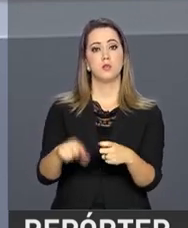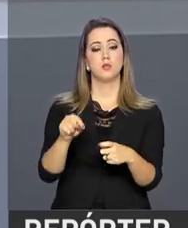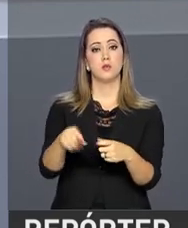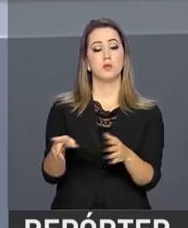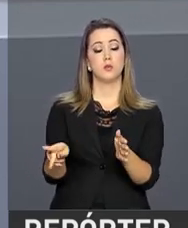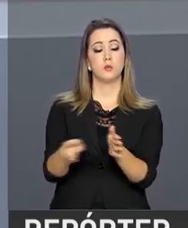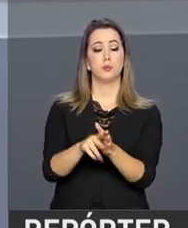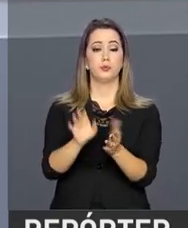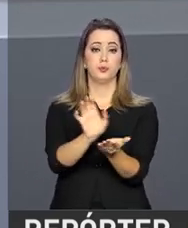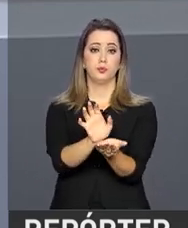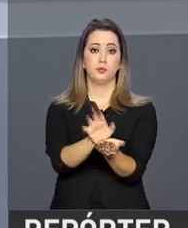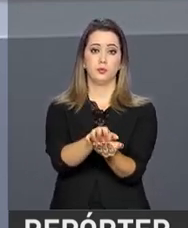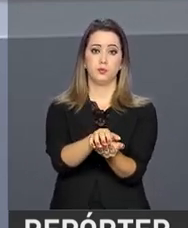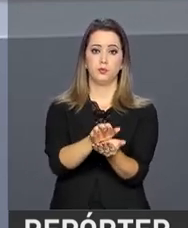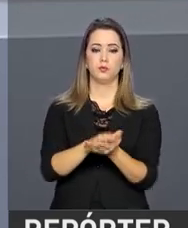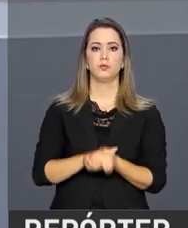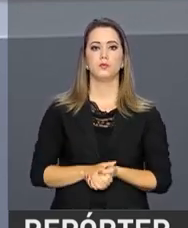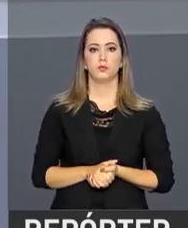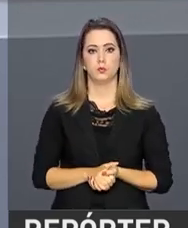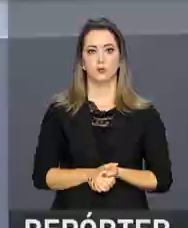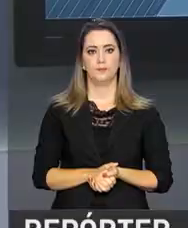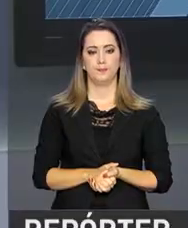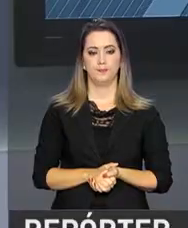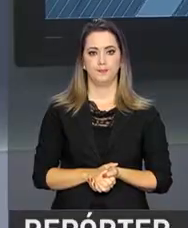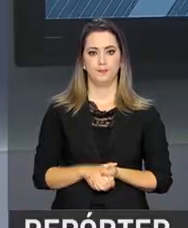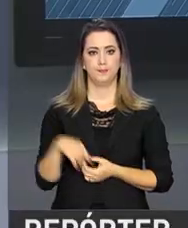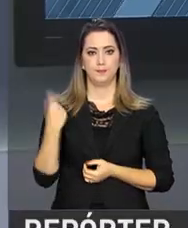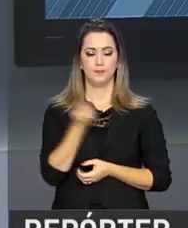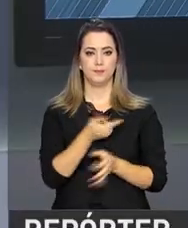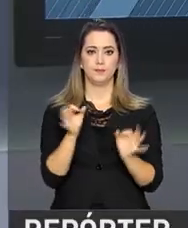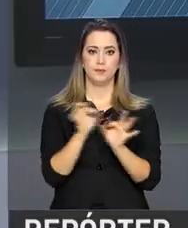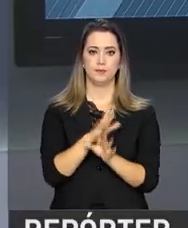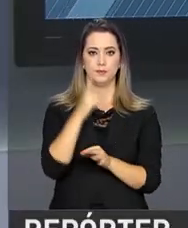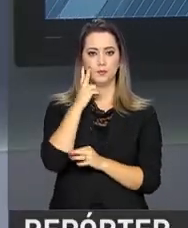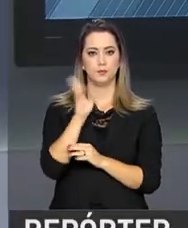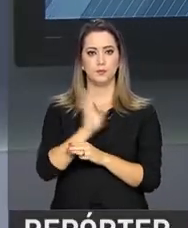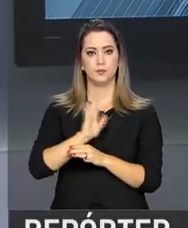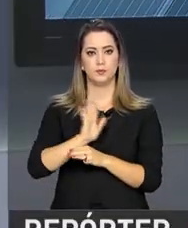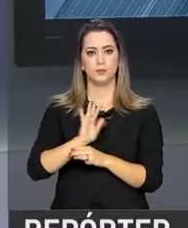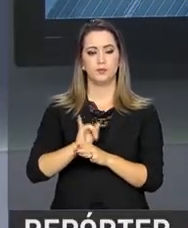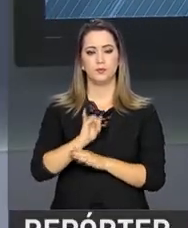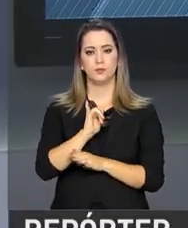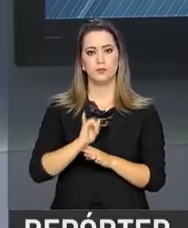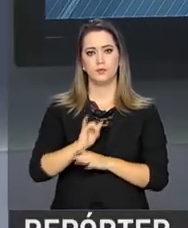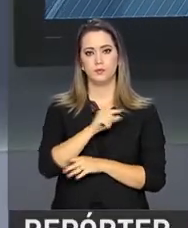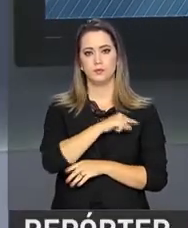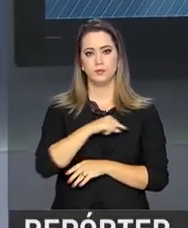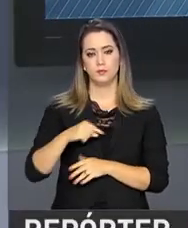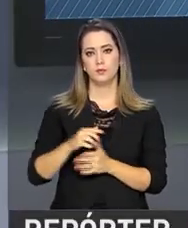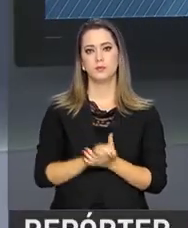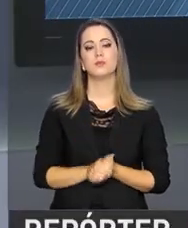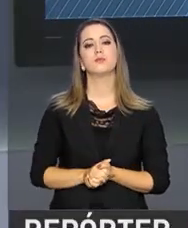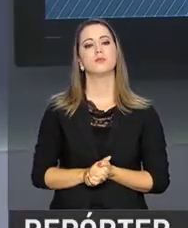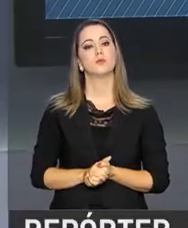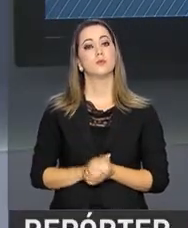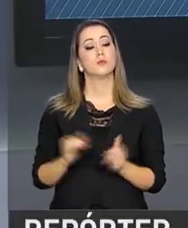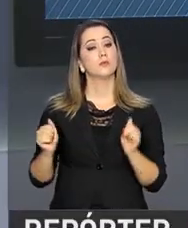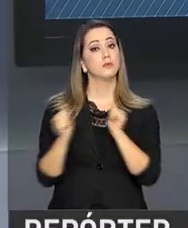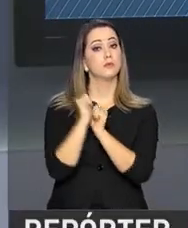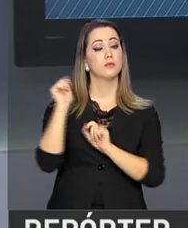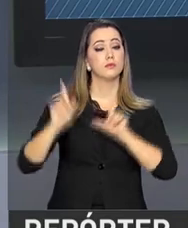ao reservatório Serra do Livramento. E nós ficamos por aqui. Você pode rever as reportagens no YouTube.